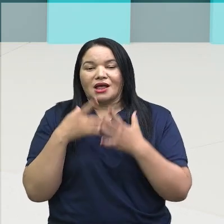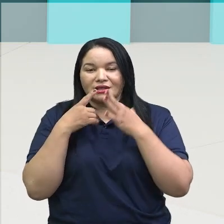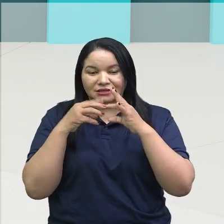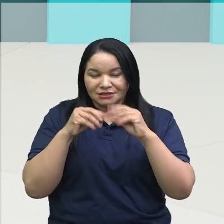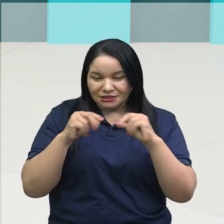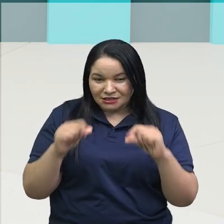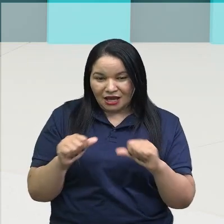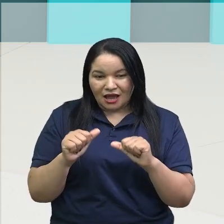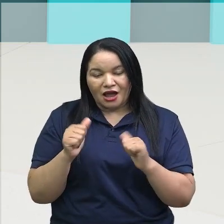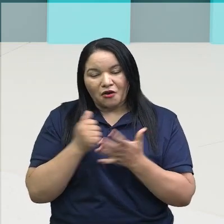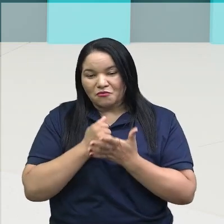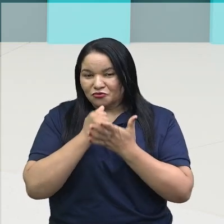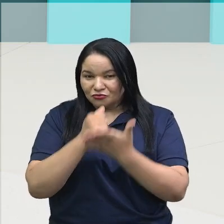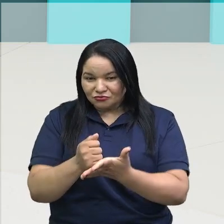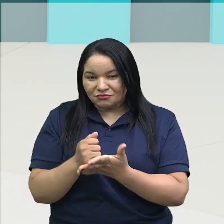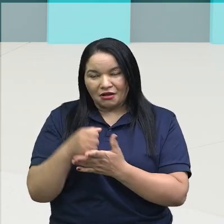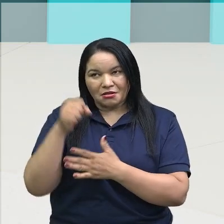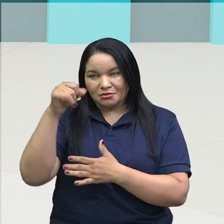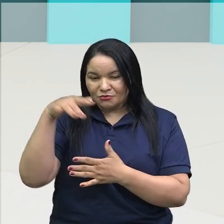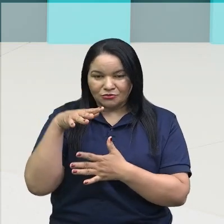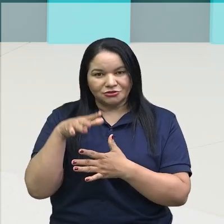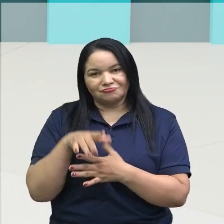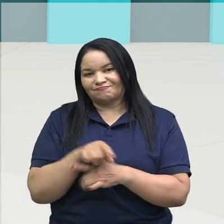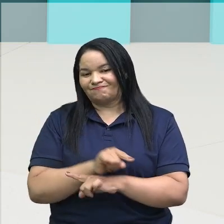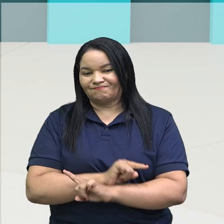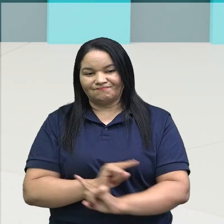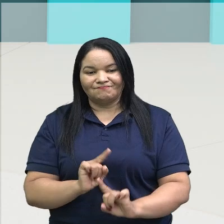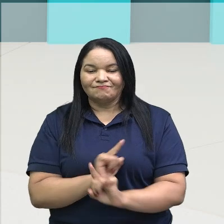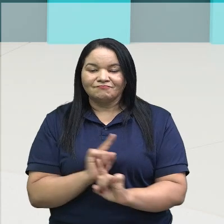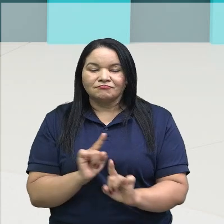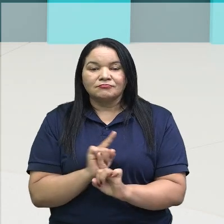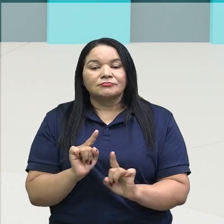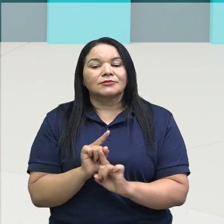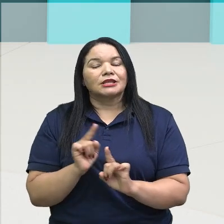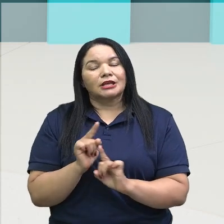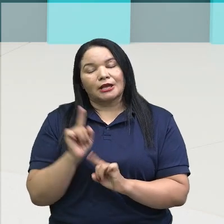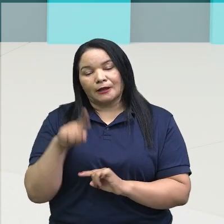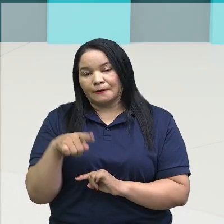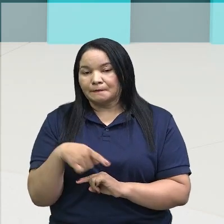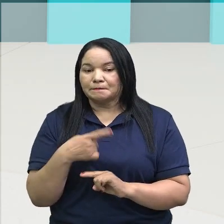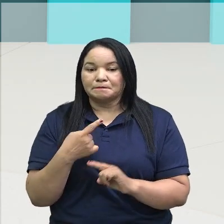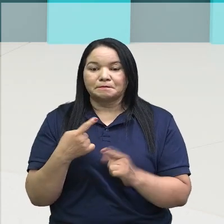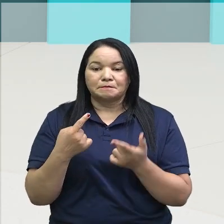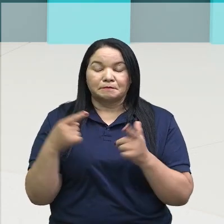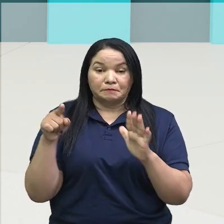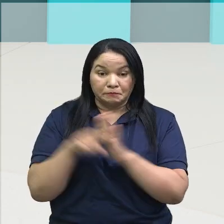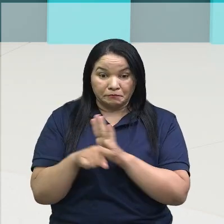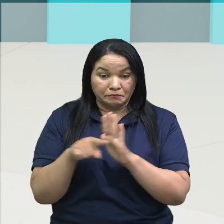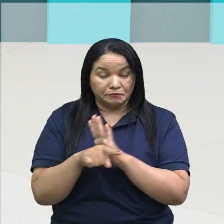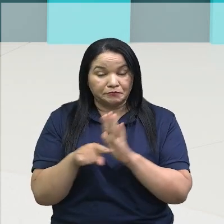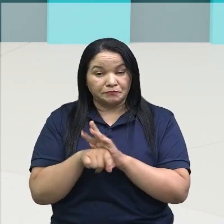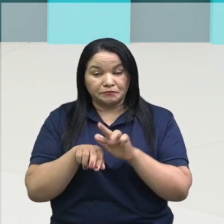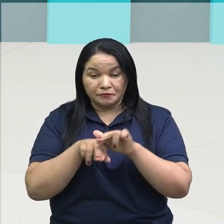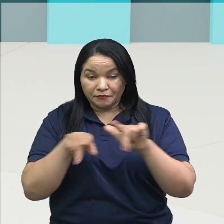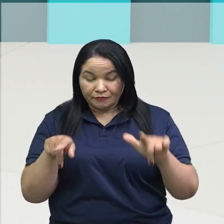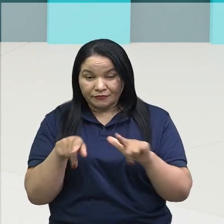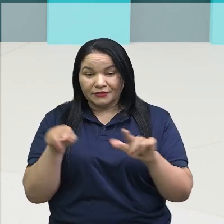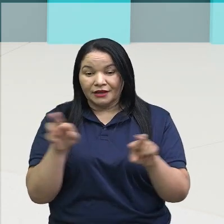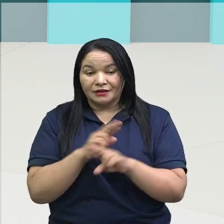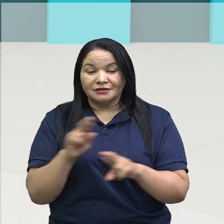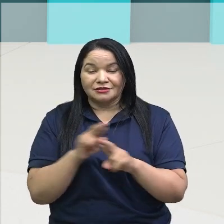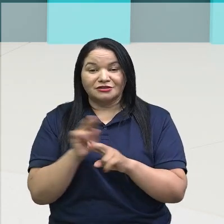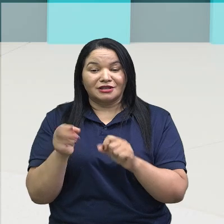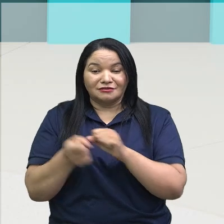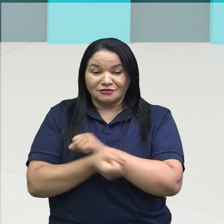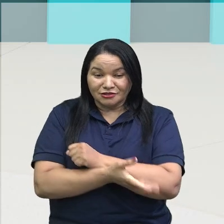mundo? Observem que não, nós temos aí questões bem problemáticas relacionadas à corrupção,